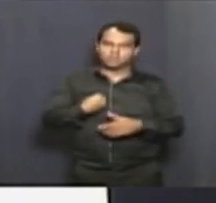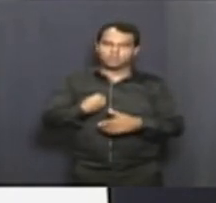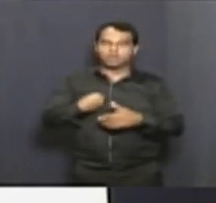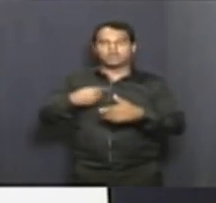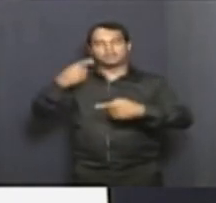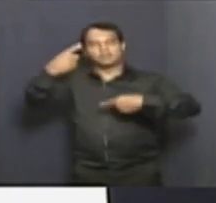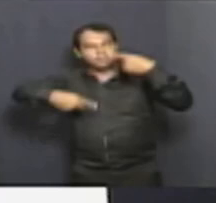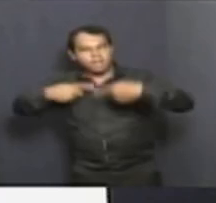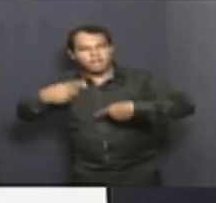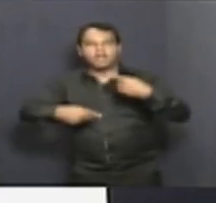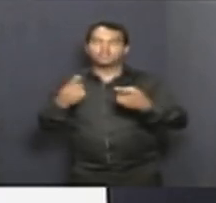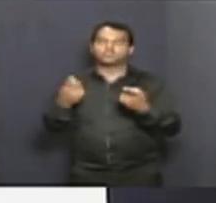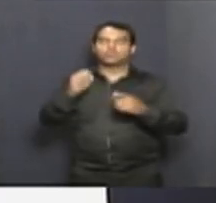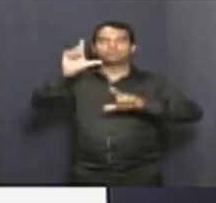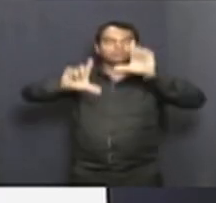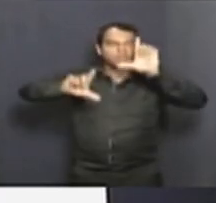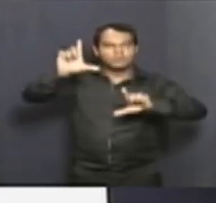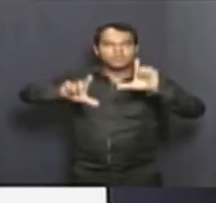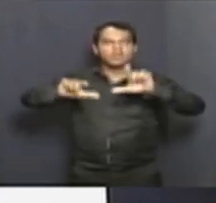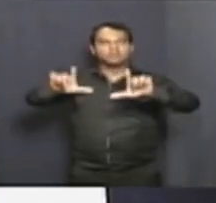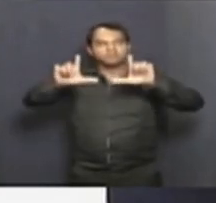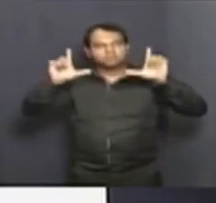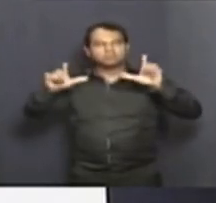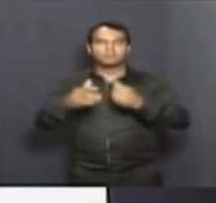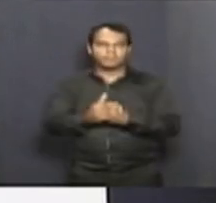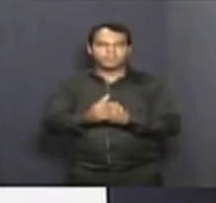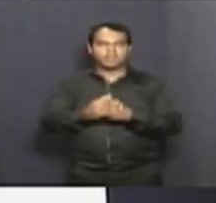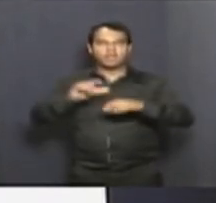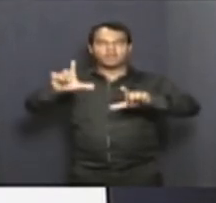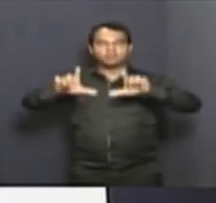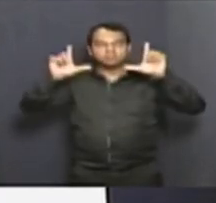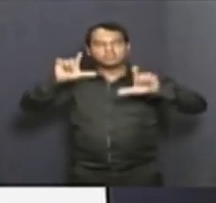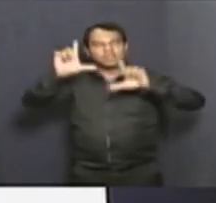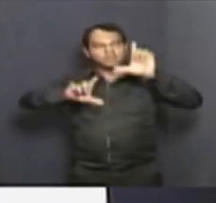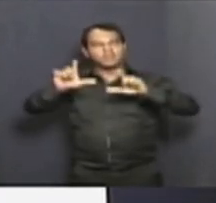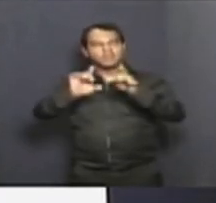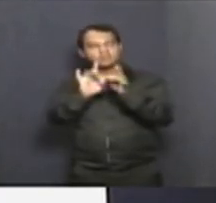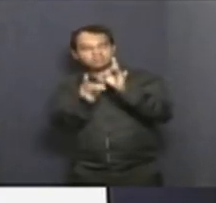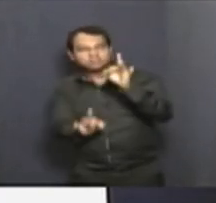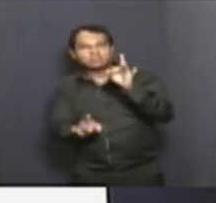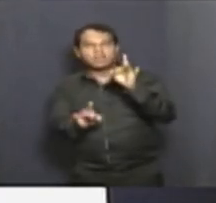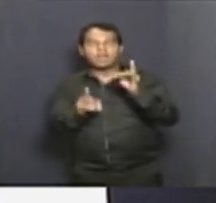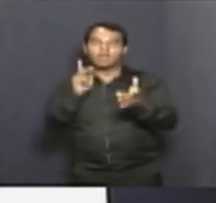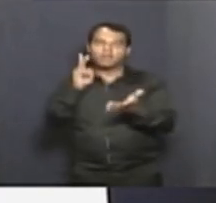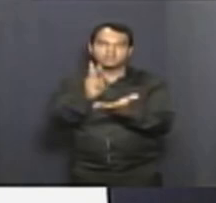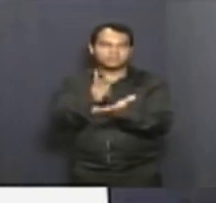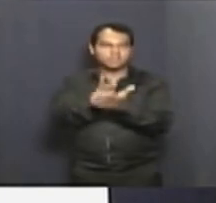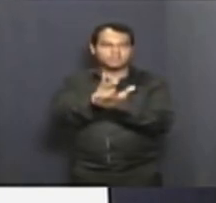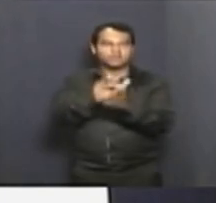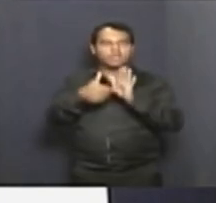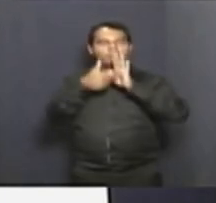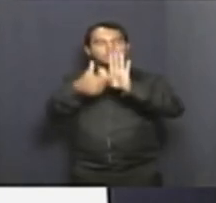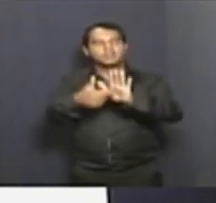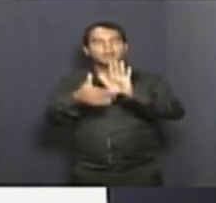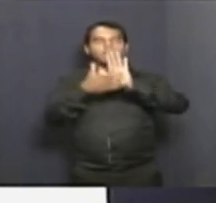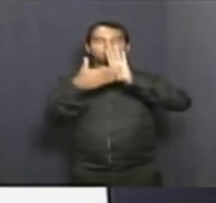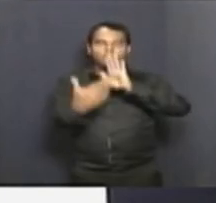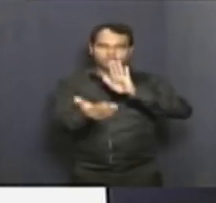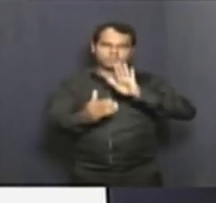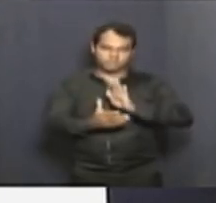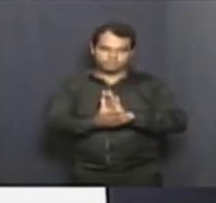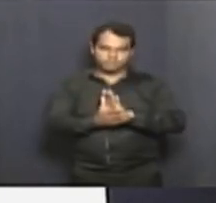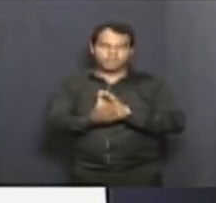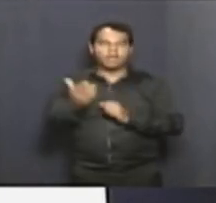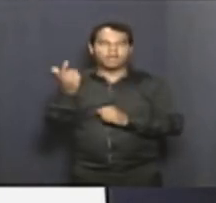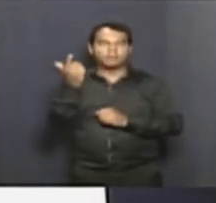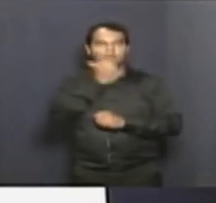debates ou nos programas eleitorais de televisão foram no sentido de apresentar propostas para